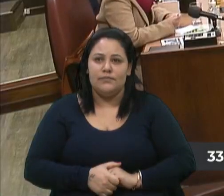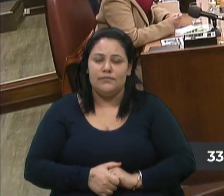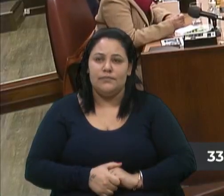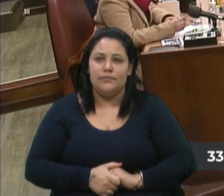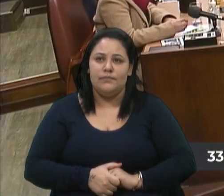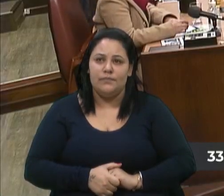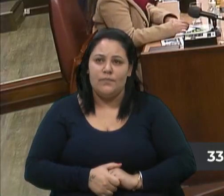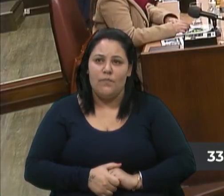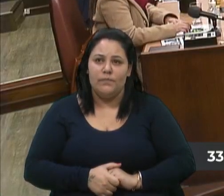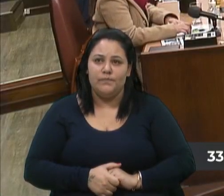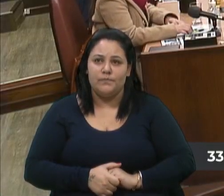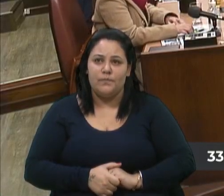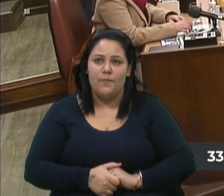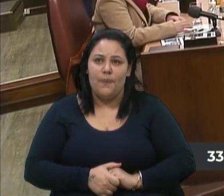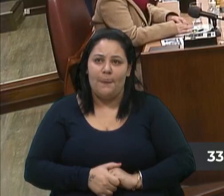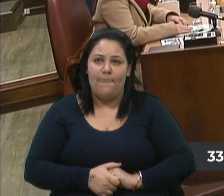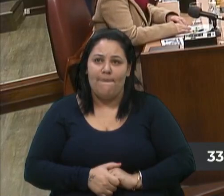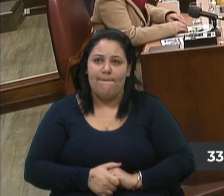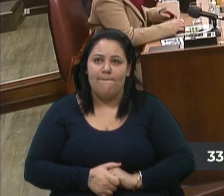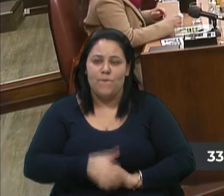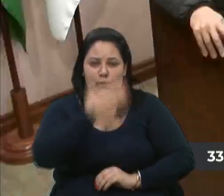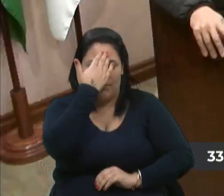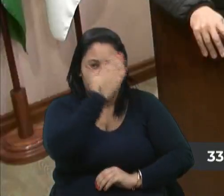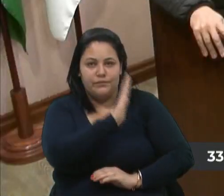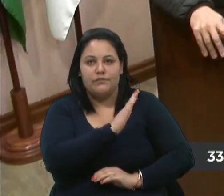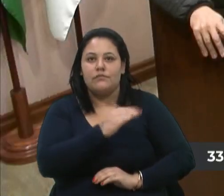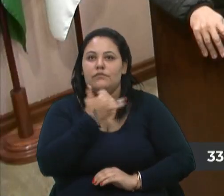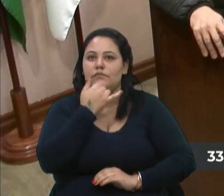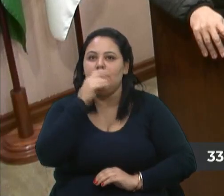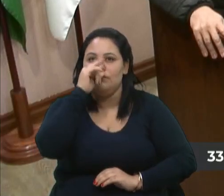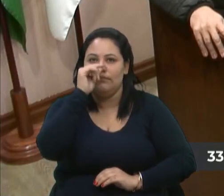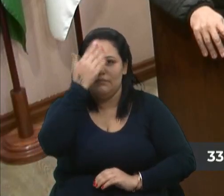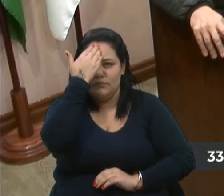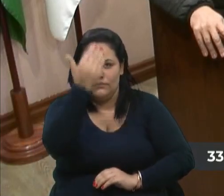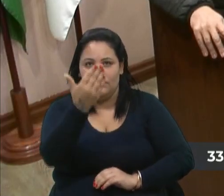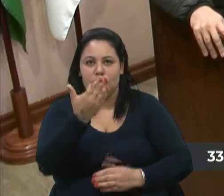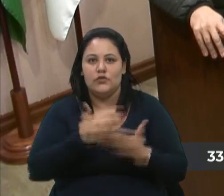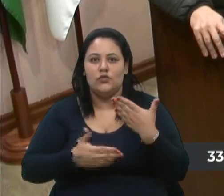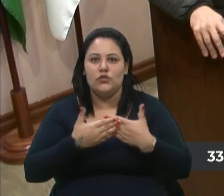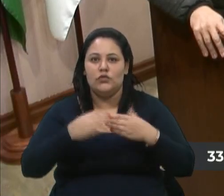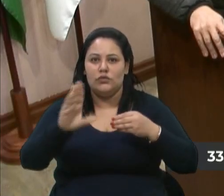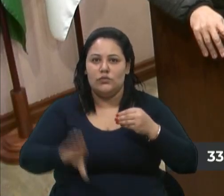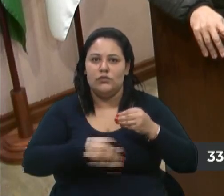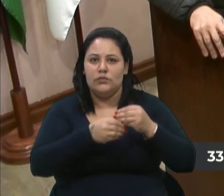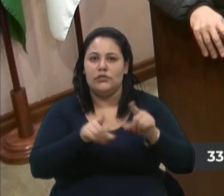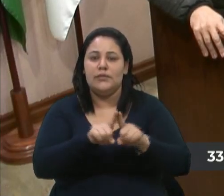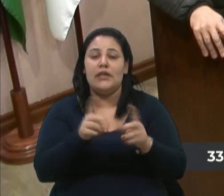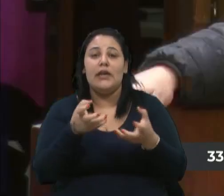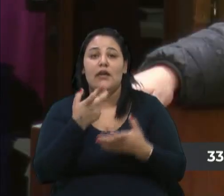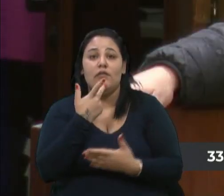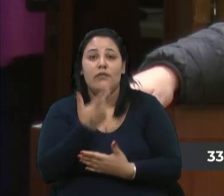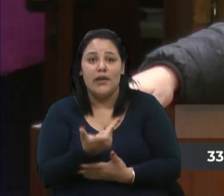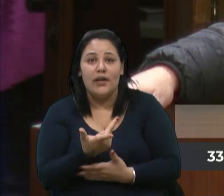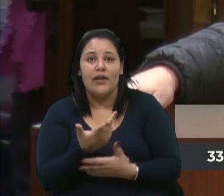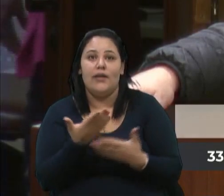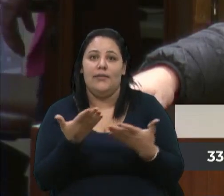Agradeço. Bom, desculpa, então, vereador Fantinel. Agradeço todos os apartes. Quero dizer também